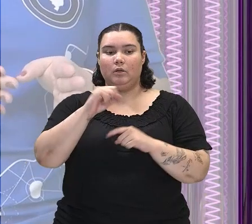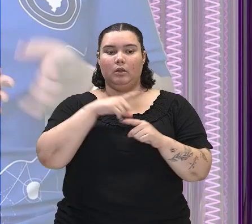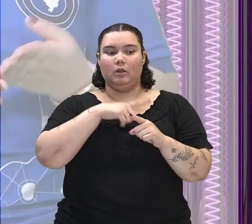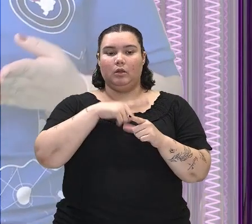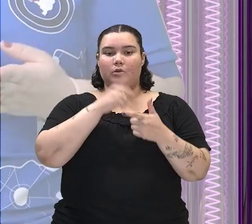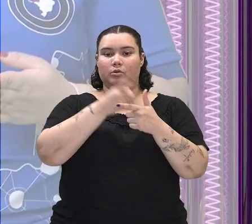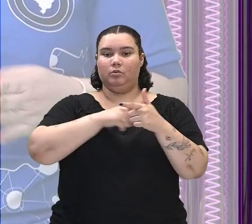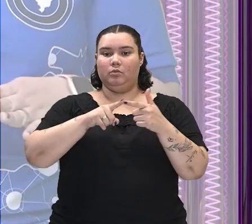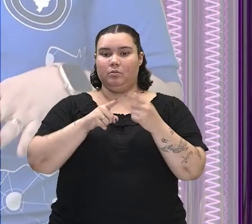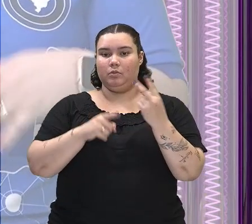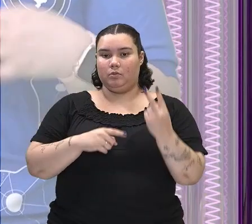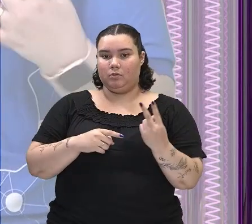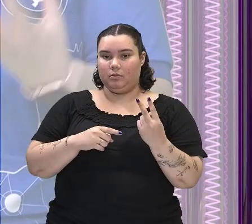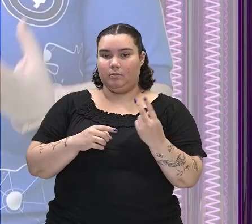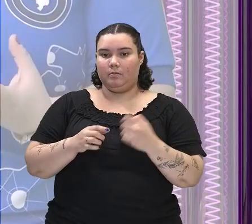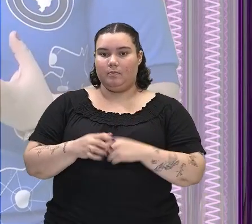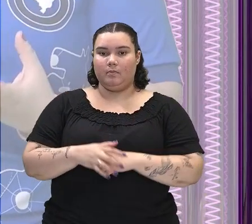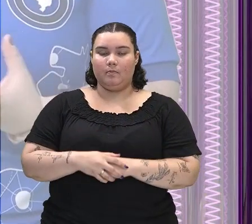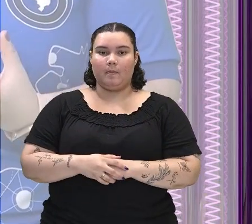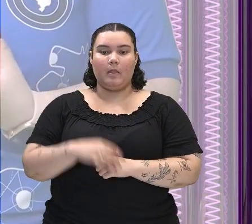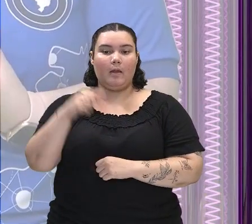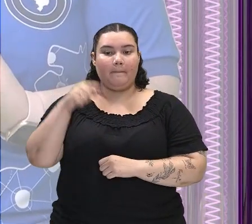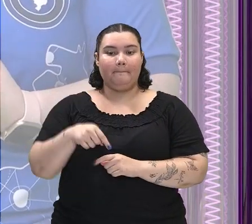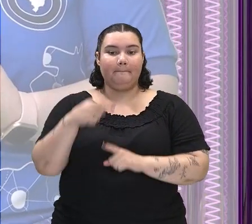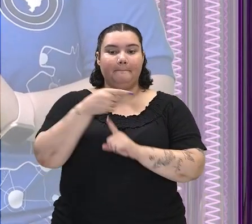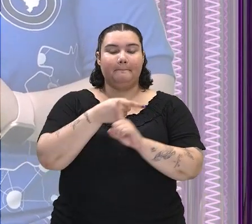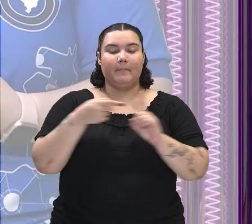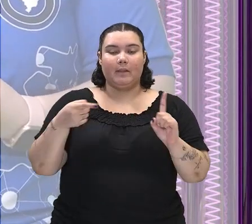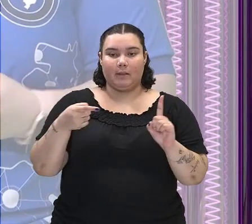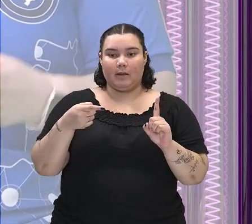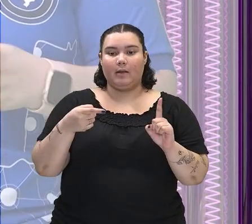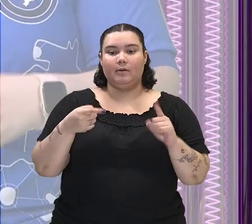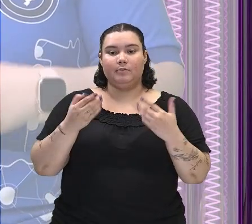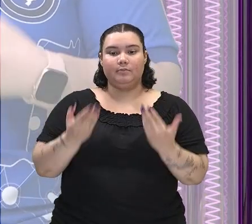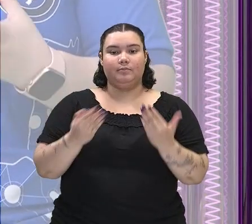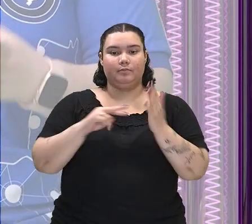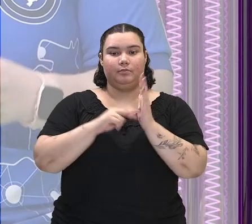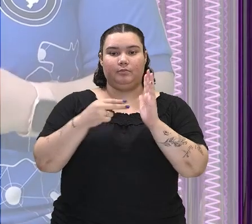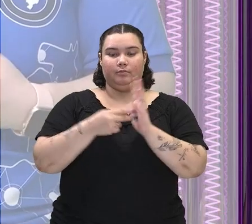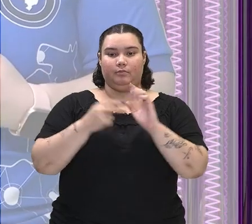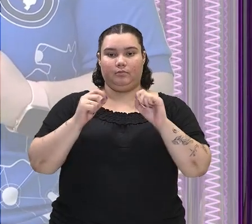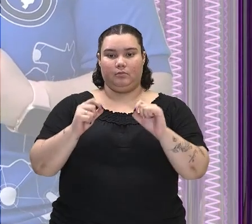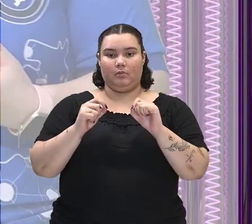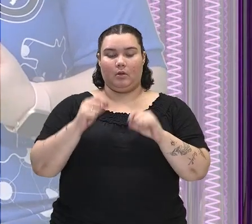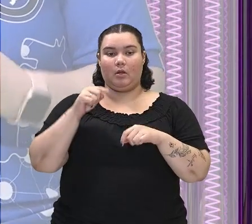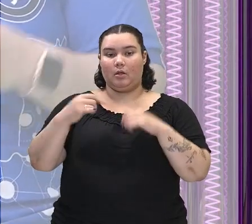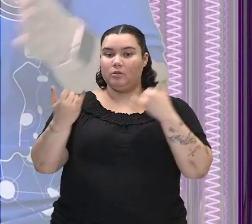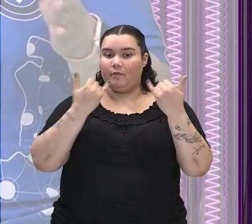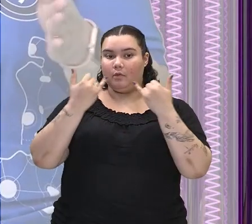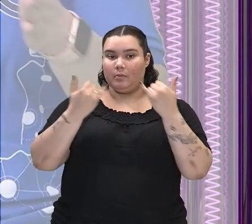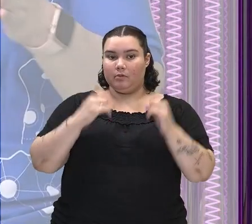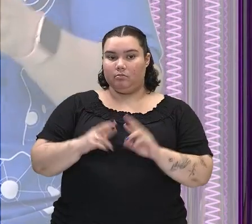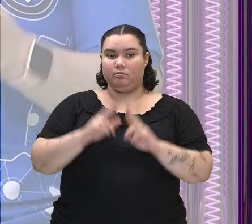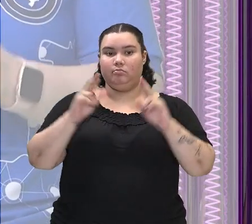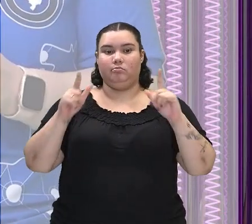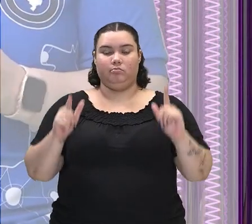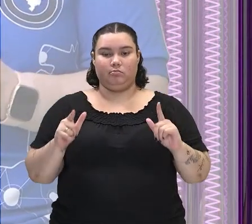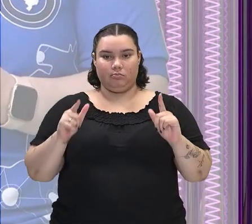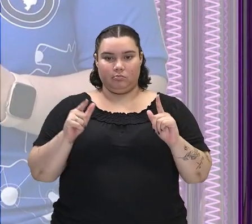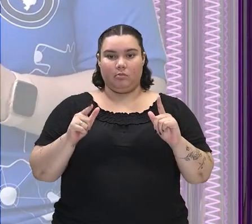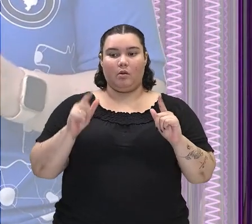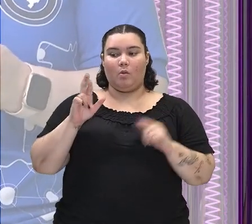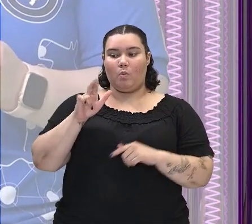dividido por 2? Né? É metade, né? Ou seja, com essas novas informações de reduzir o raio